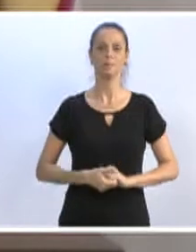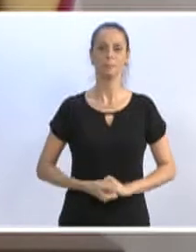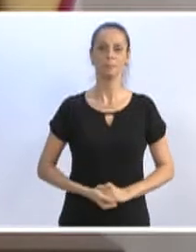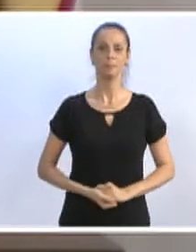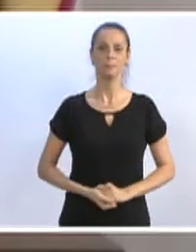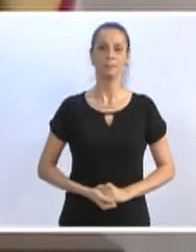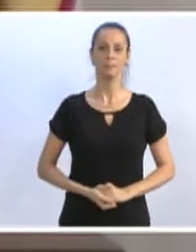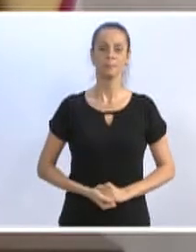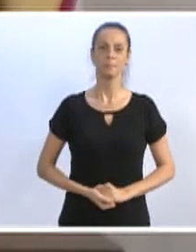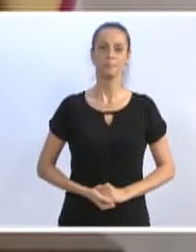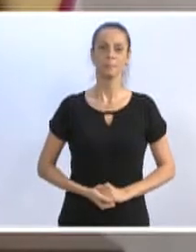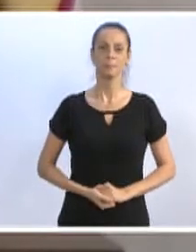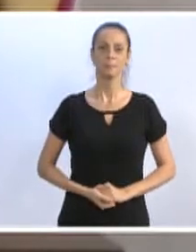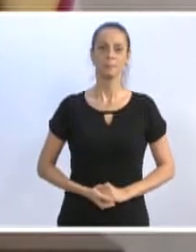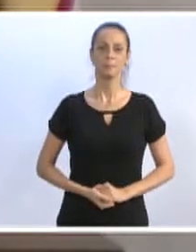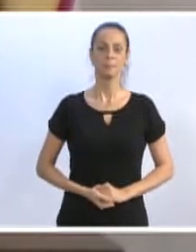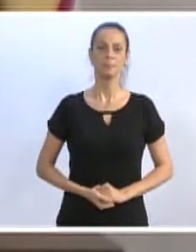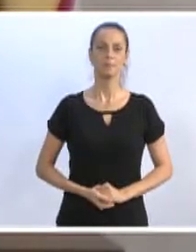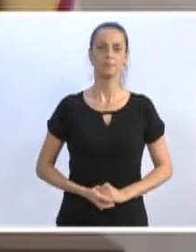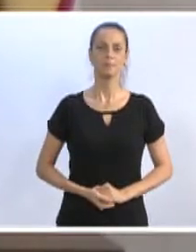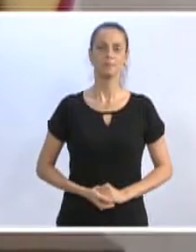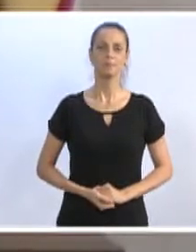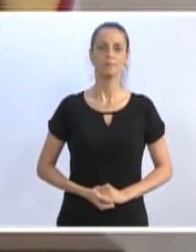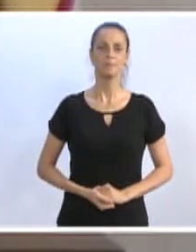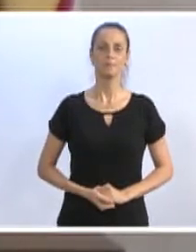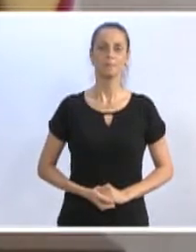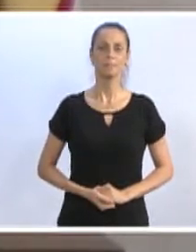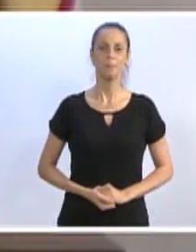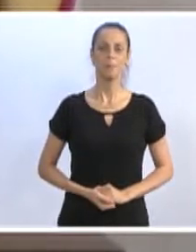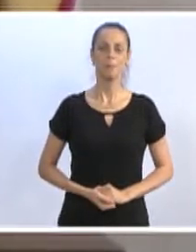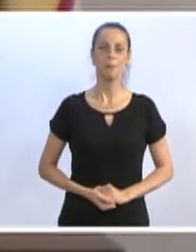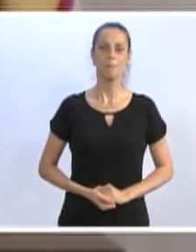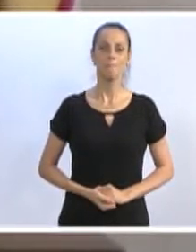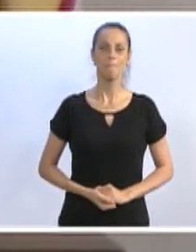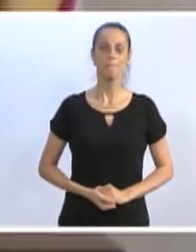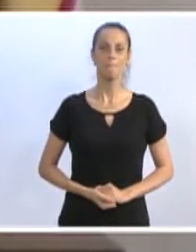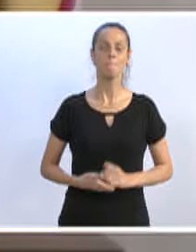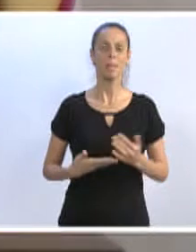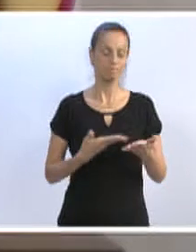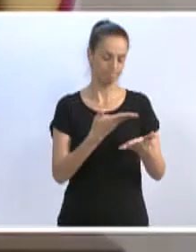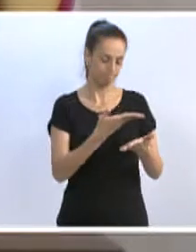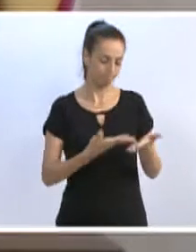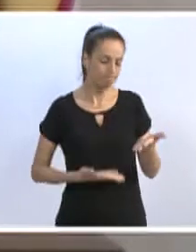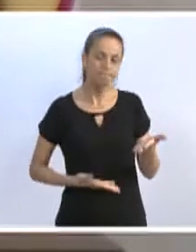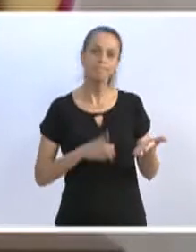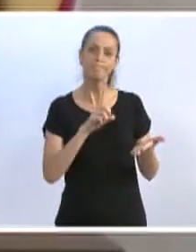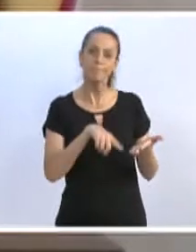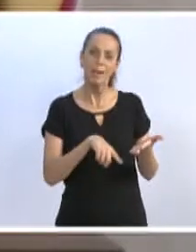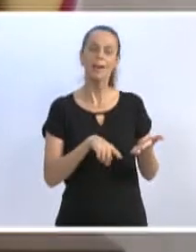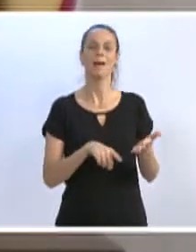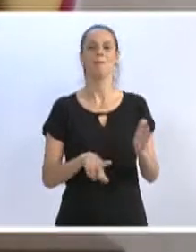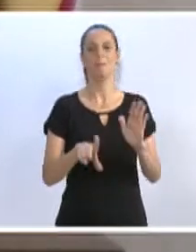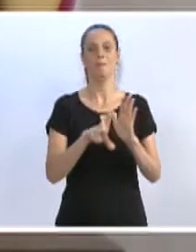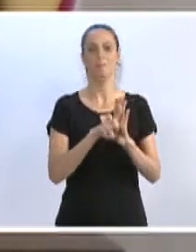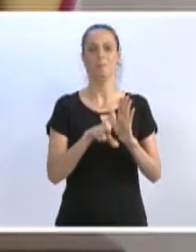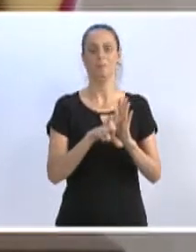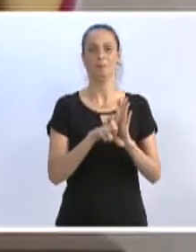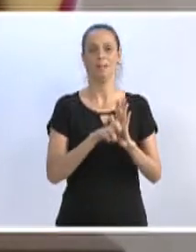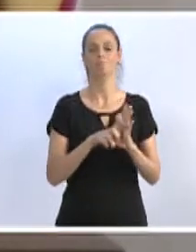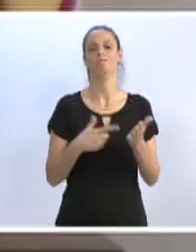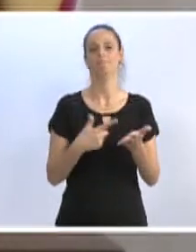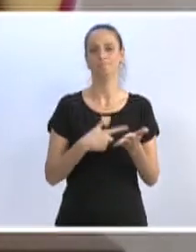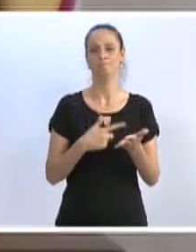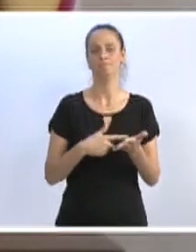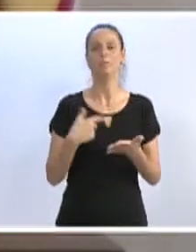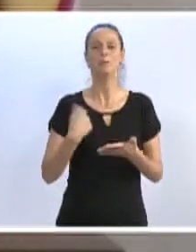momento bíblico, mas a gente faz seguido, então. De falar deste livro da lei. Antes,